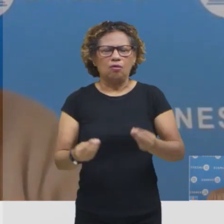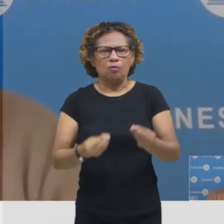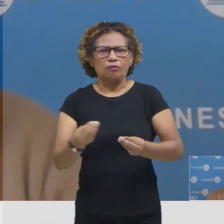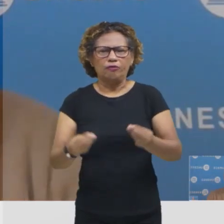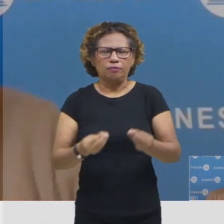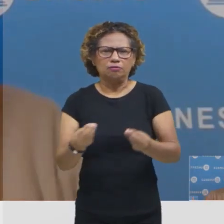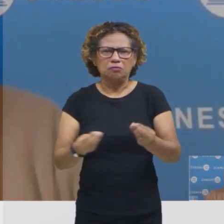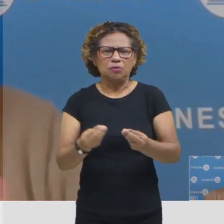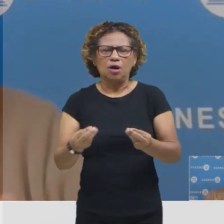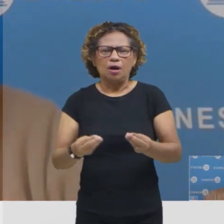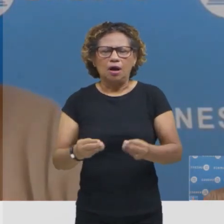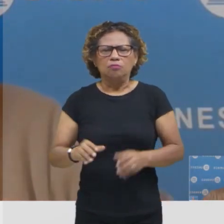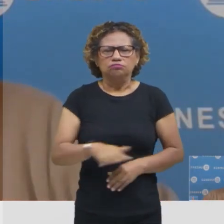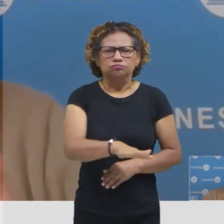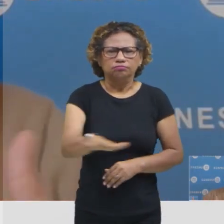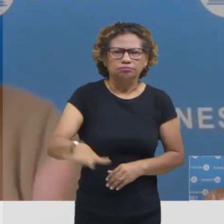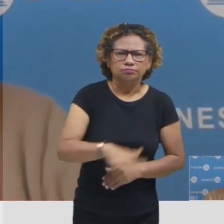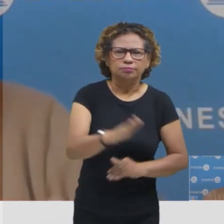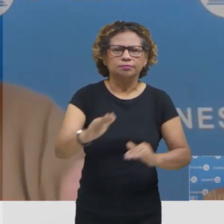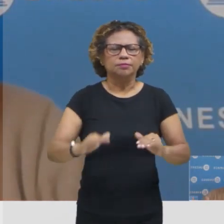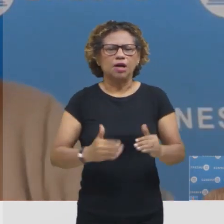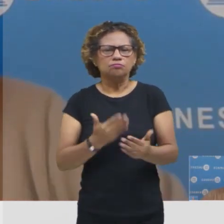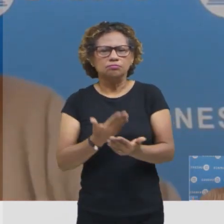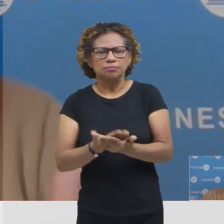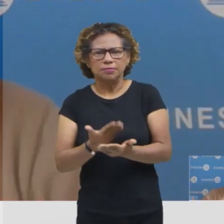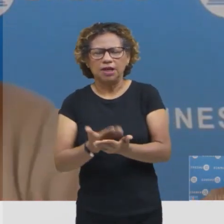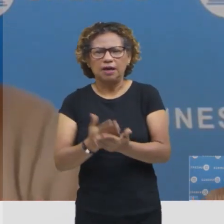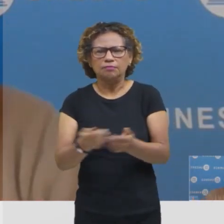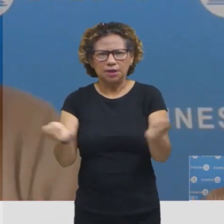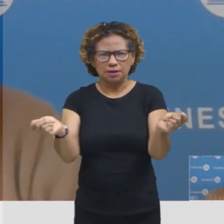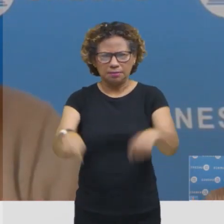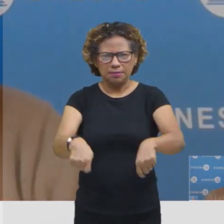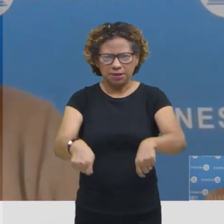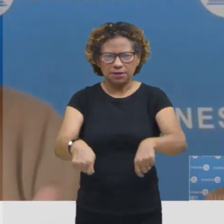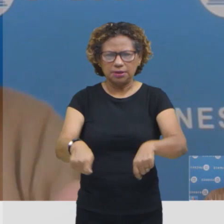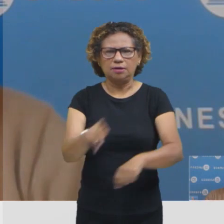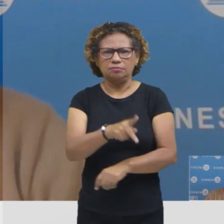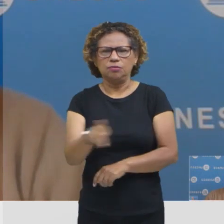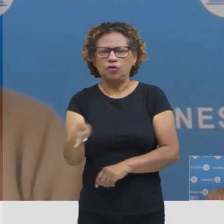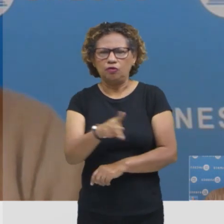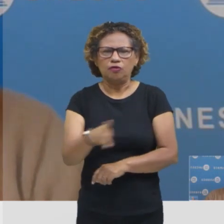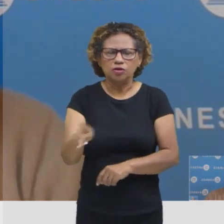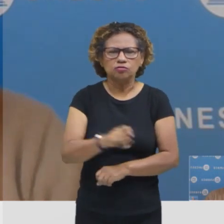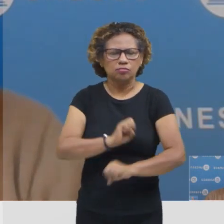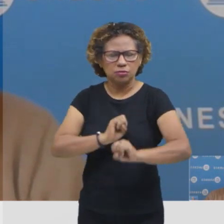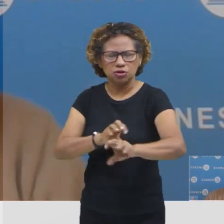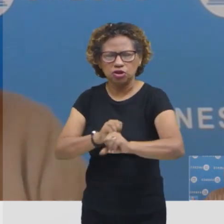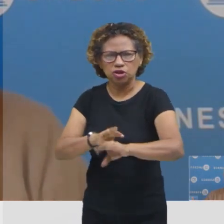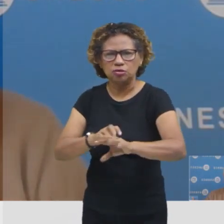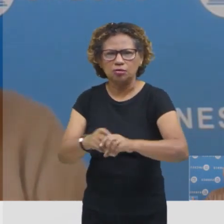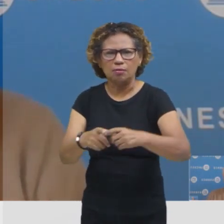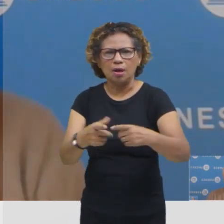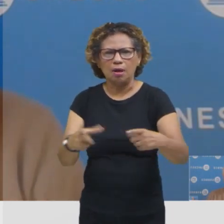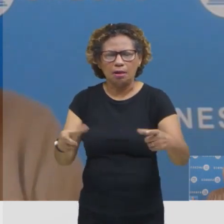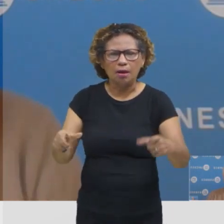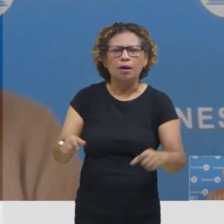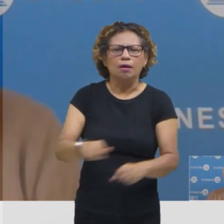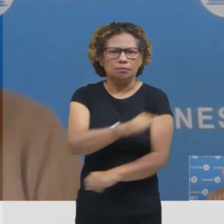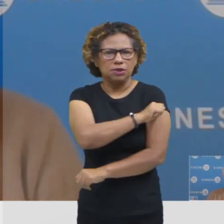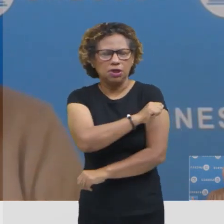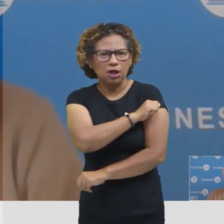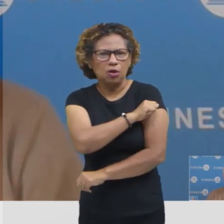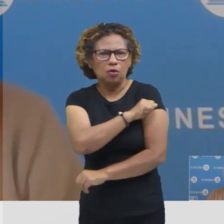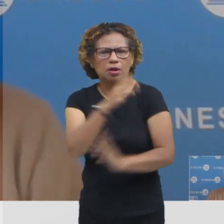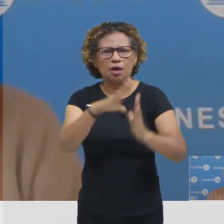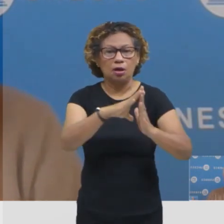espaço da sala de aula e na capacidade de um professor dar as suas lições a uma turma de alunos, que este modelo era um